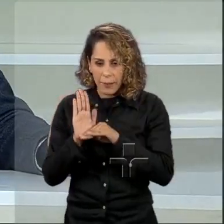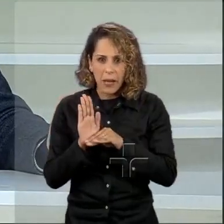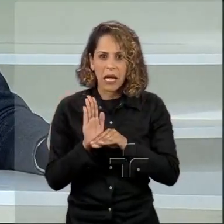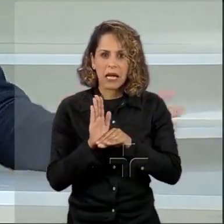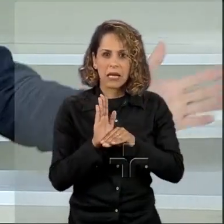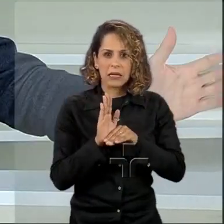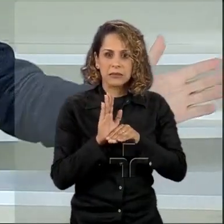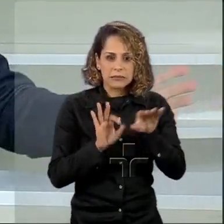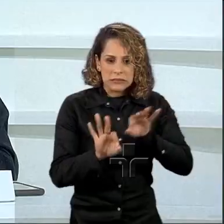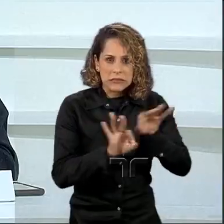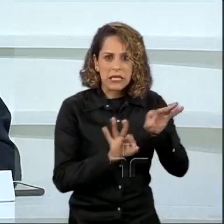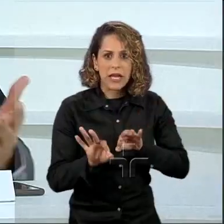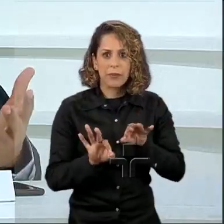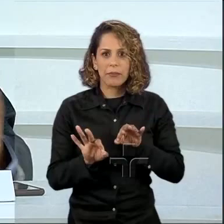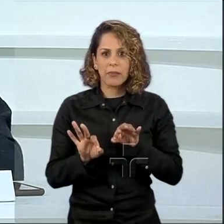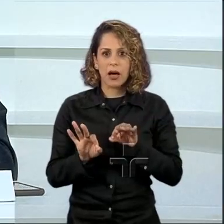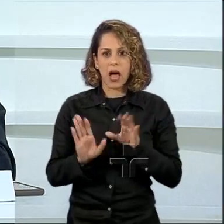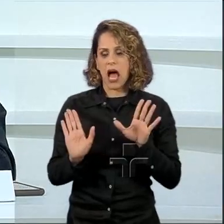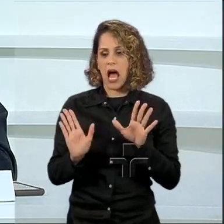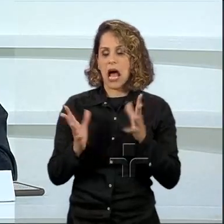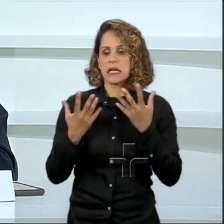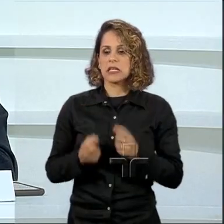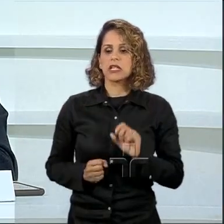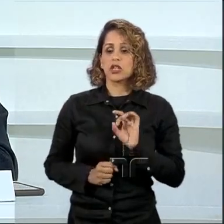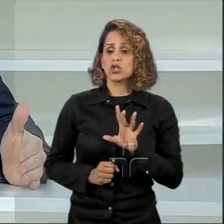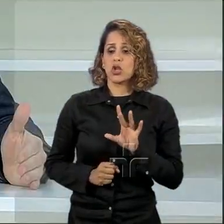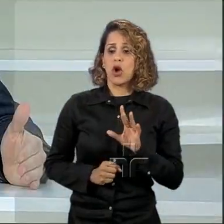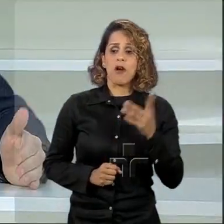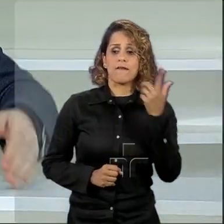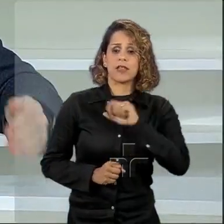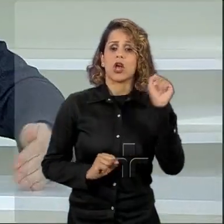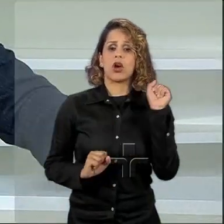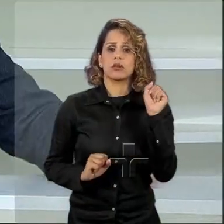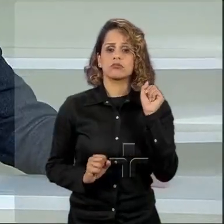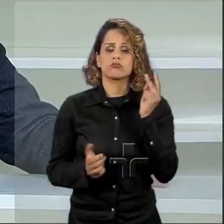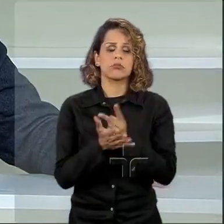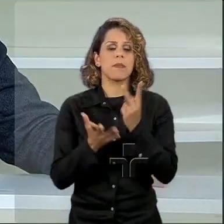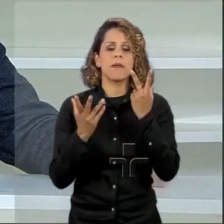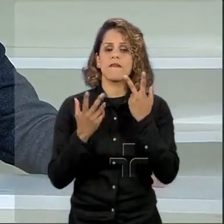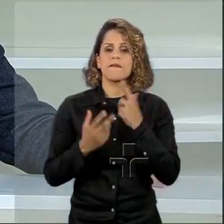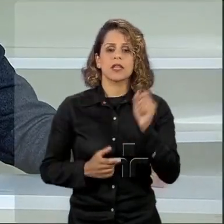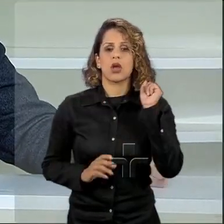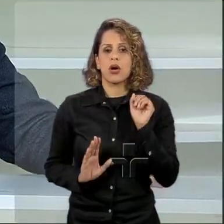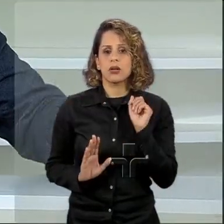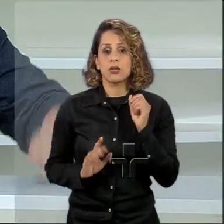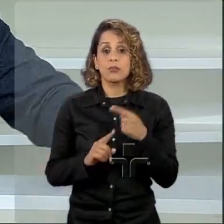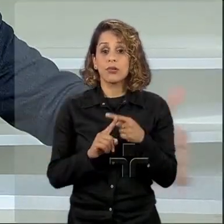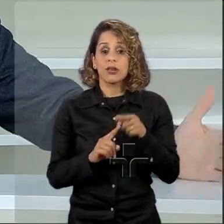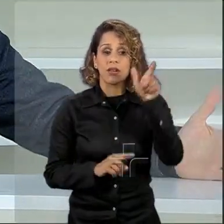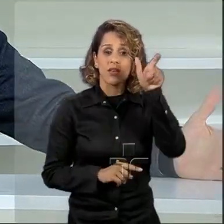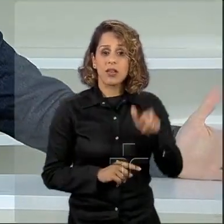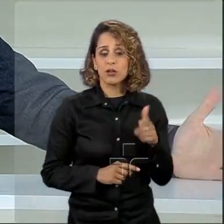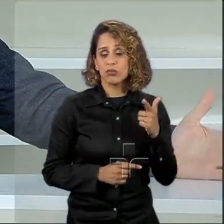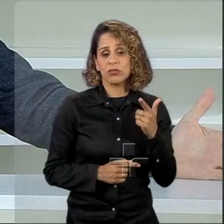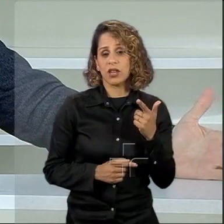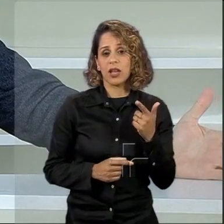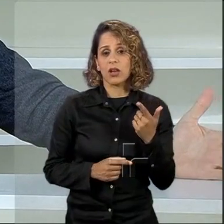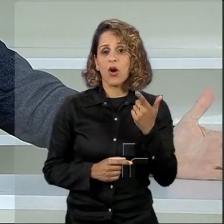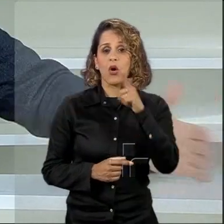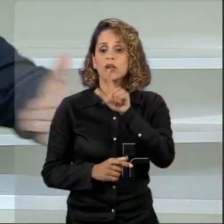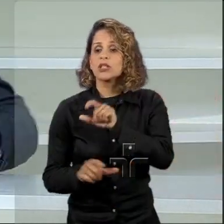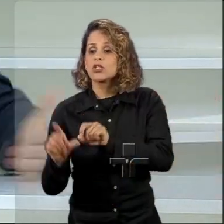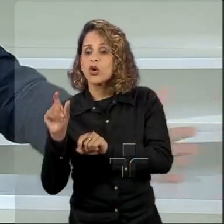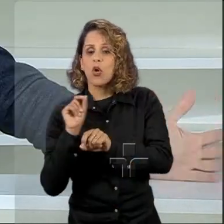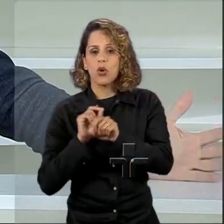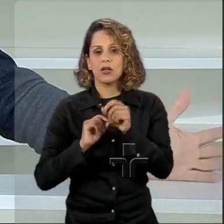isso. Claro, mas como é que a pessoa compra? Como é que o eleitor acredita nisso? Porque simplesmente não lhe foi dada uma alternativa decente de reforma desse verdade. sistema